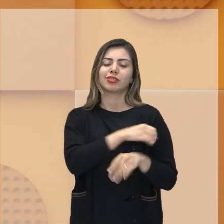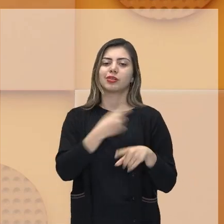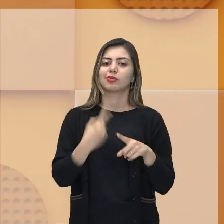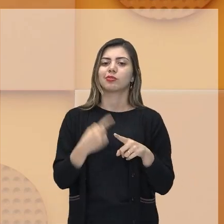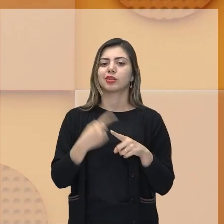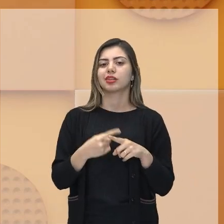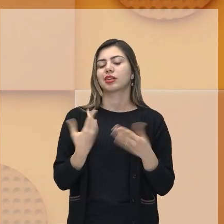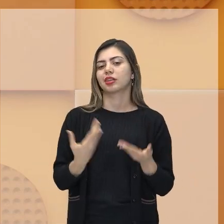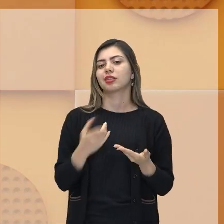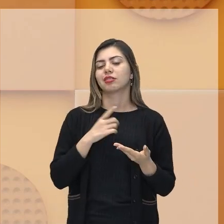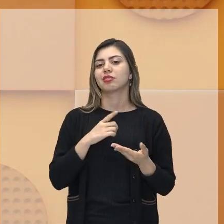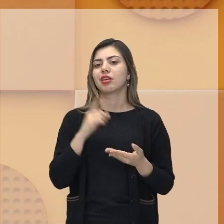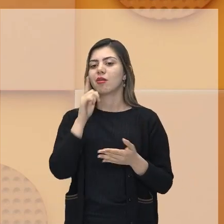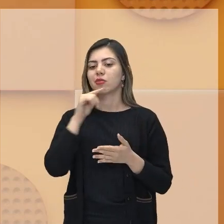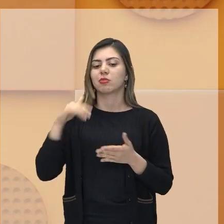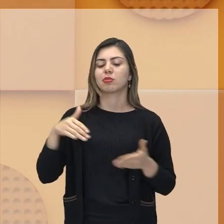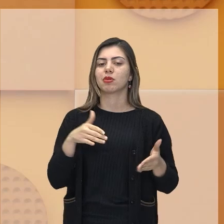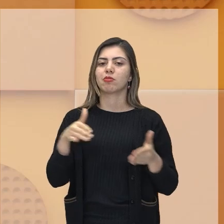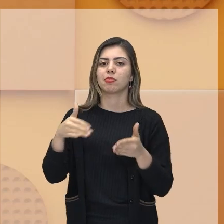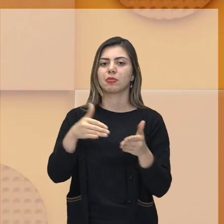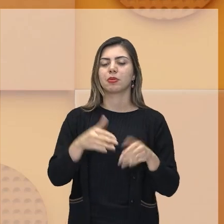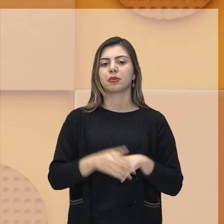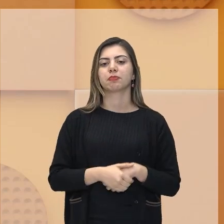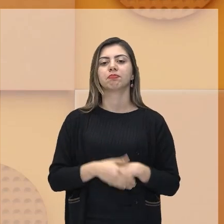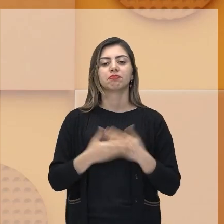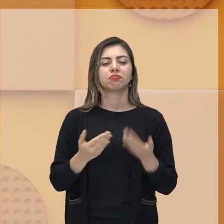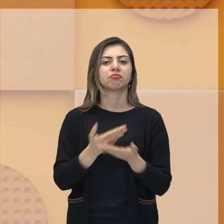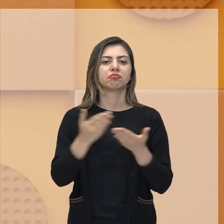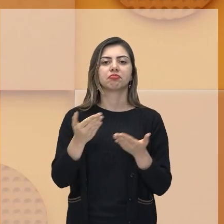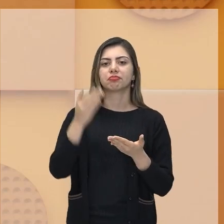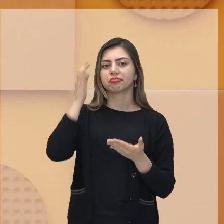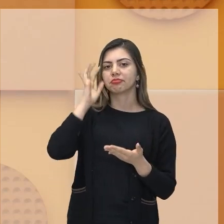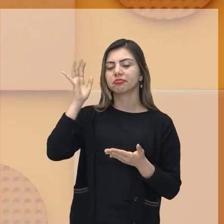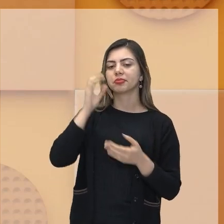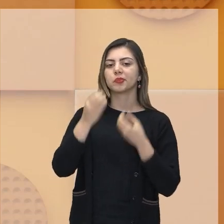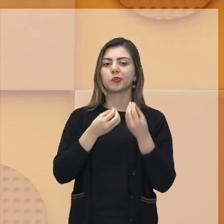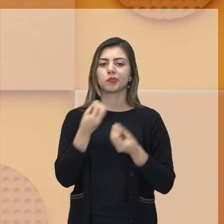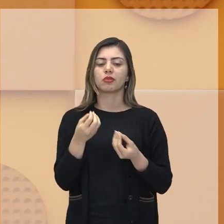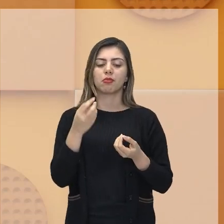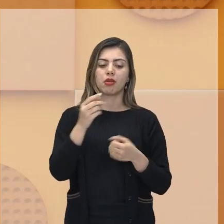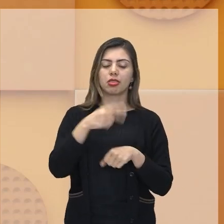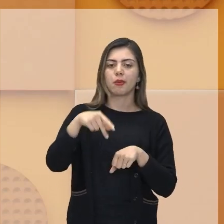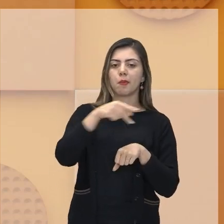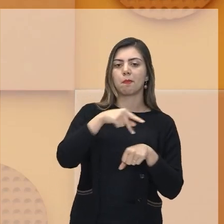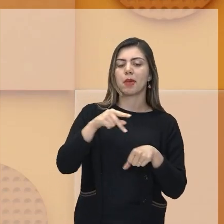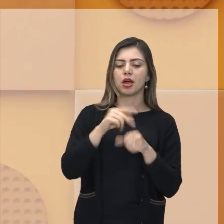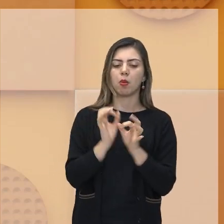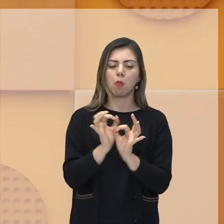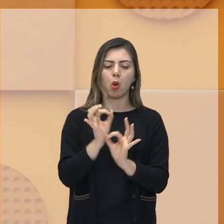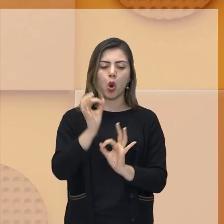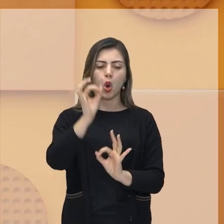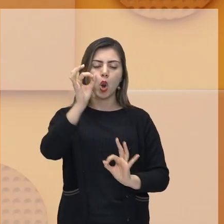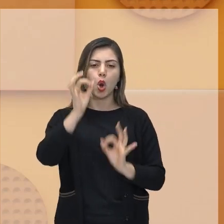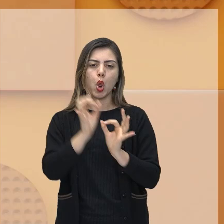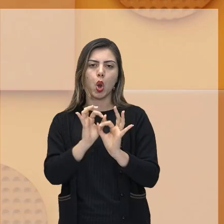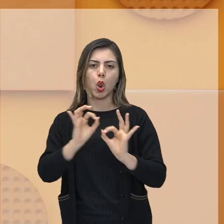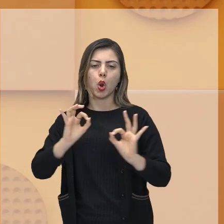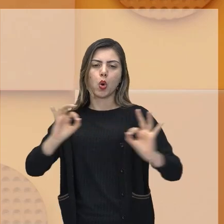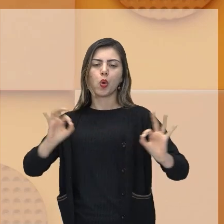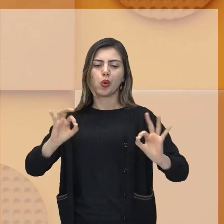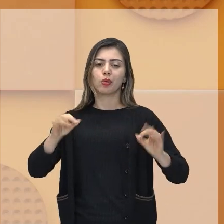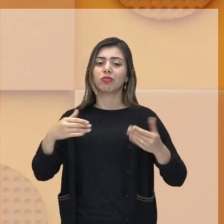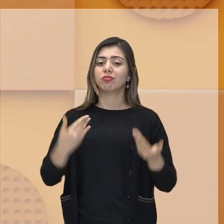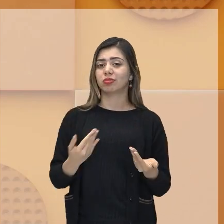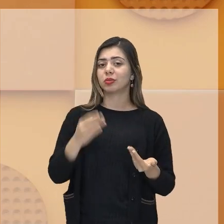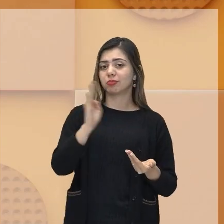ali das correntes marítimas. Então vocês devem imaginar, né, gente? Manter um país de dimensões continentais, como no